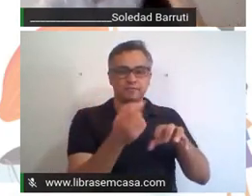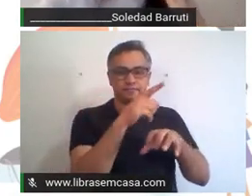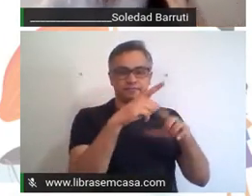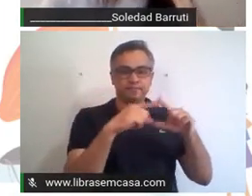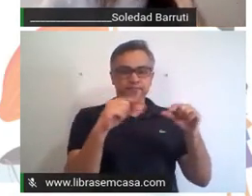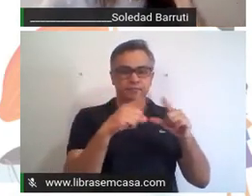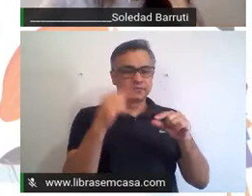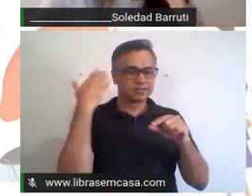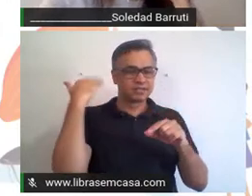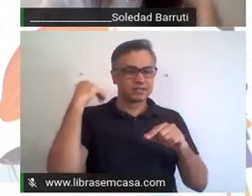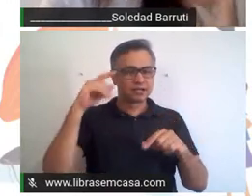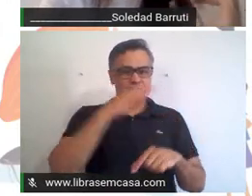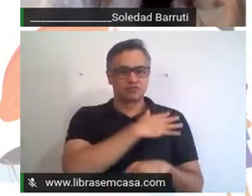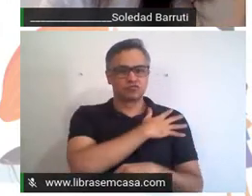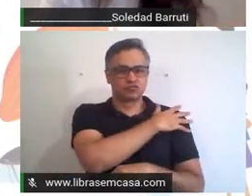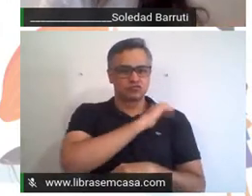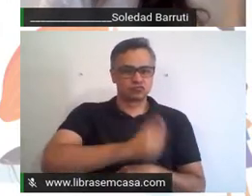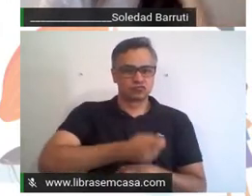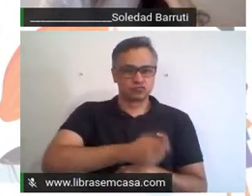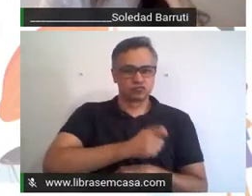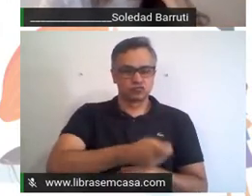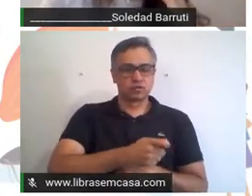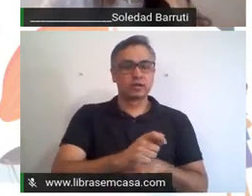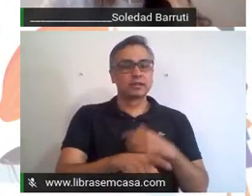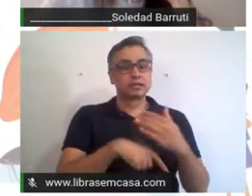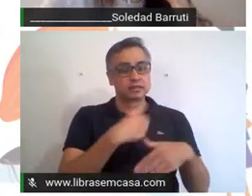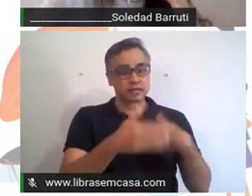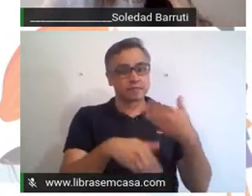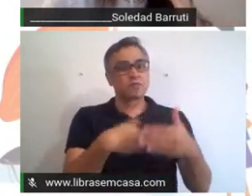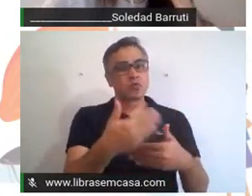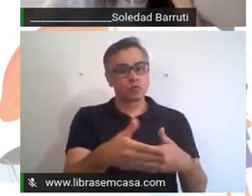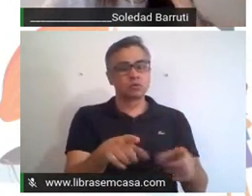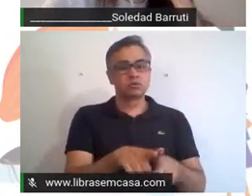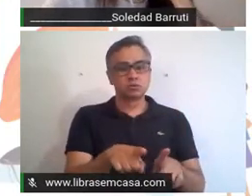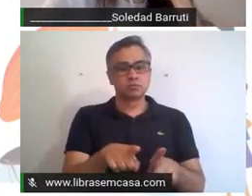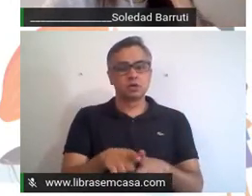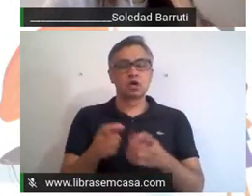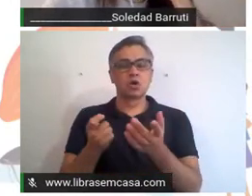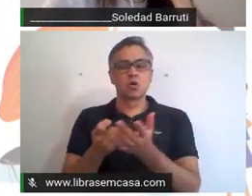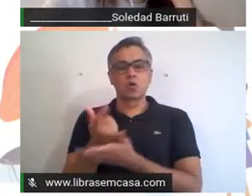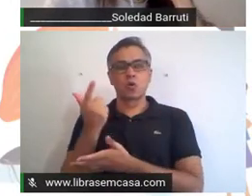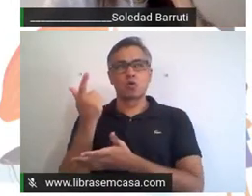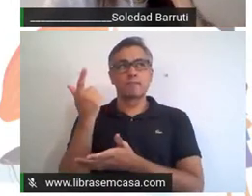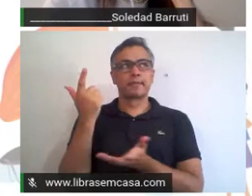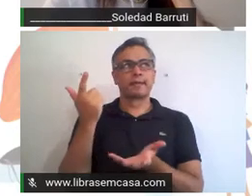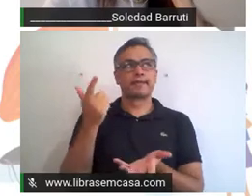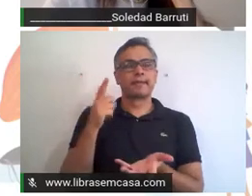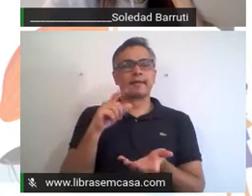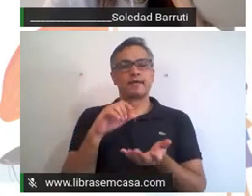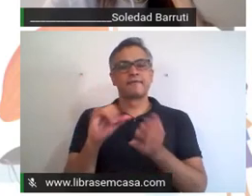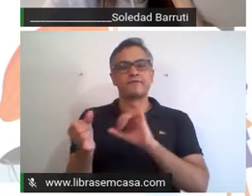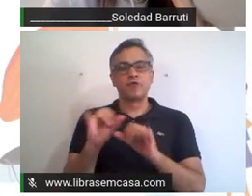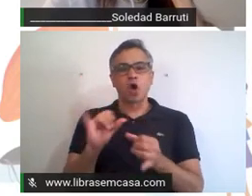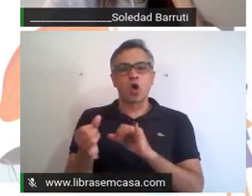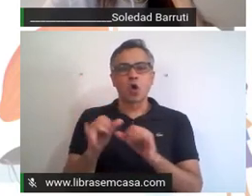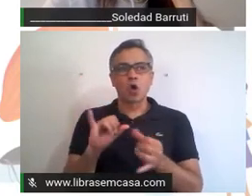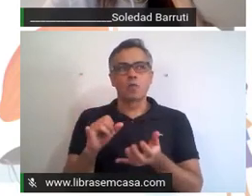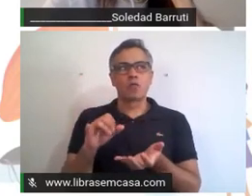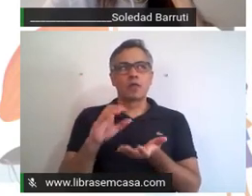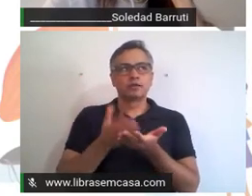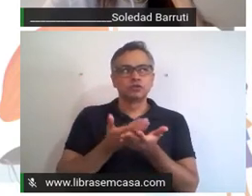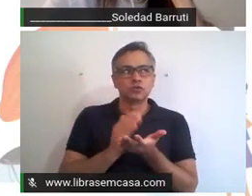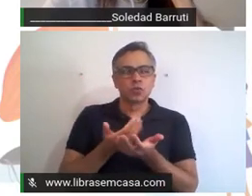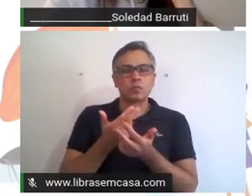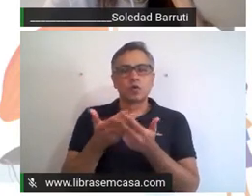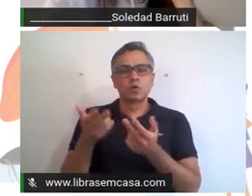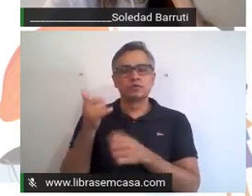e mesmo um pouco depois, que comprava fórmulas, né, sopa desidratada, não sei o que, enlatado, tal, tudo comprado em Brasília